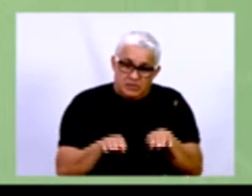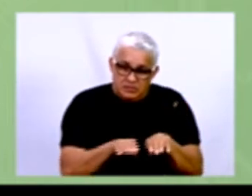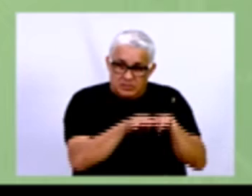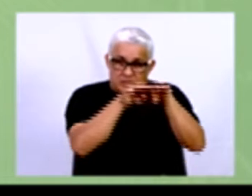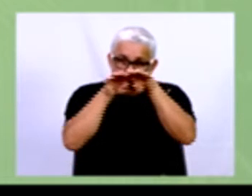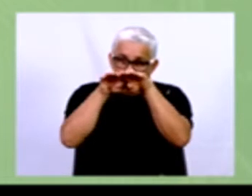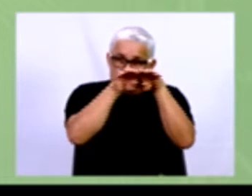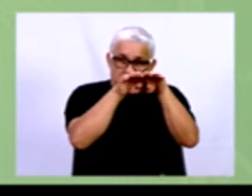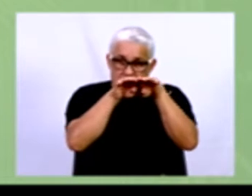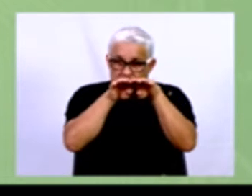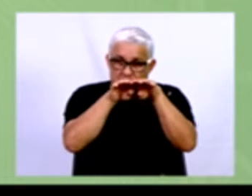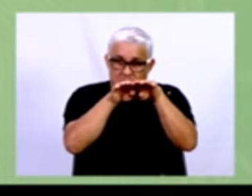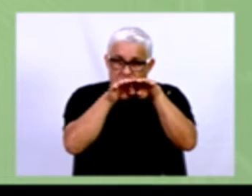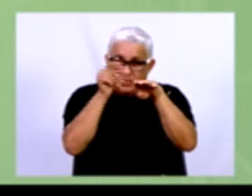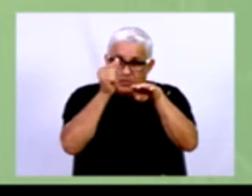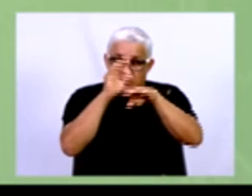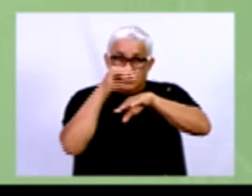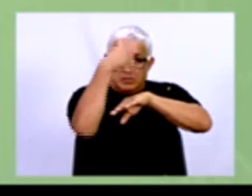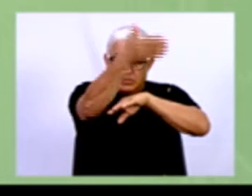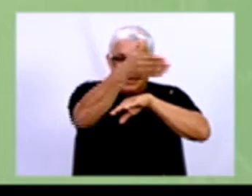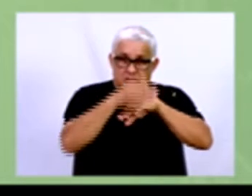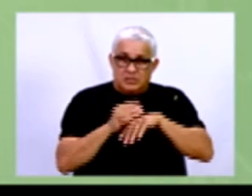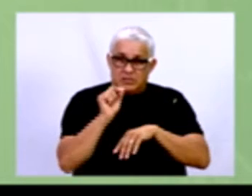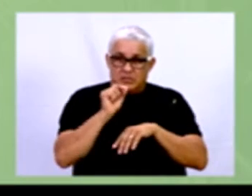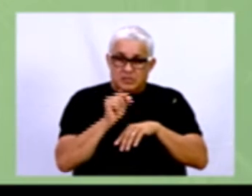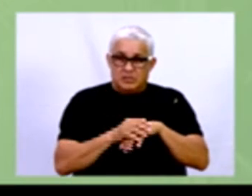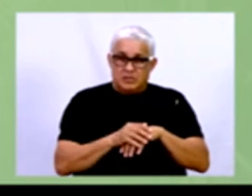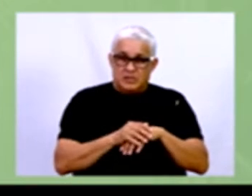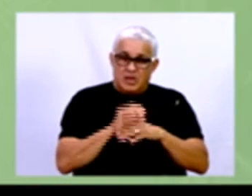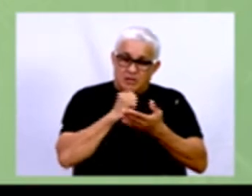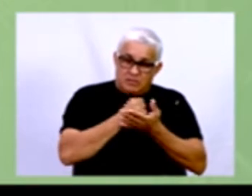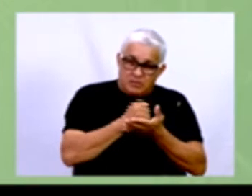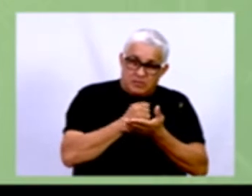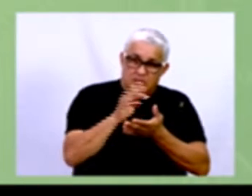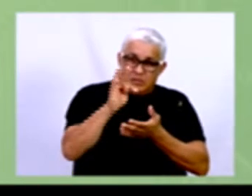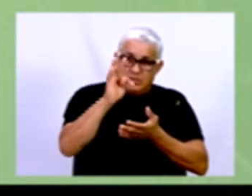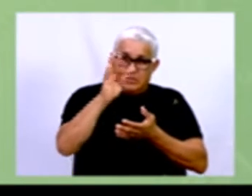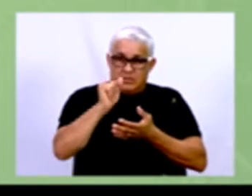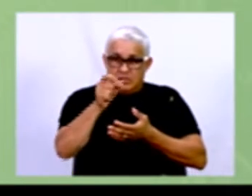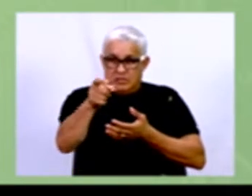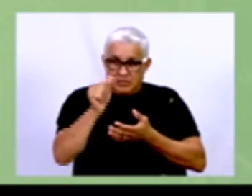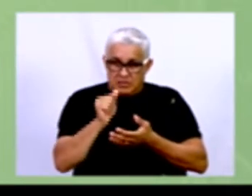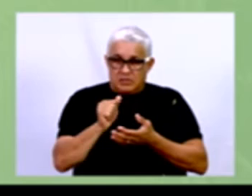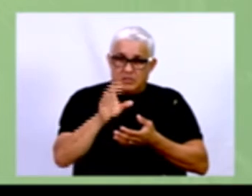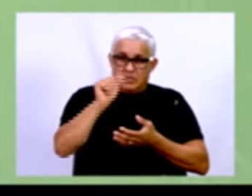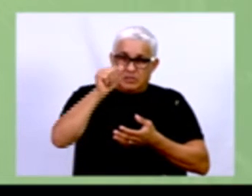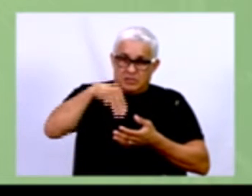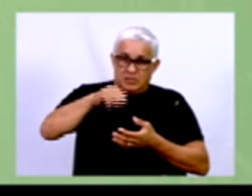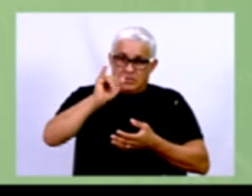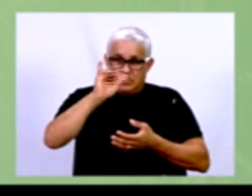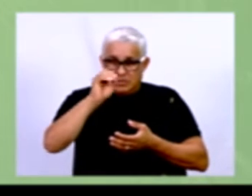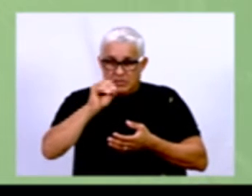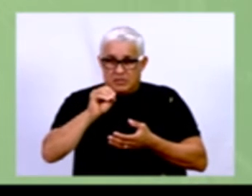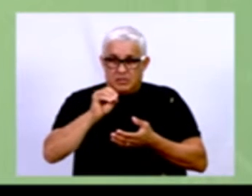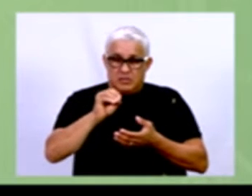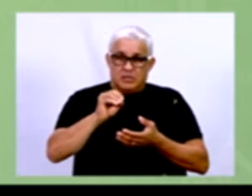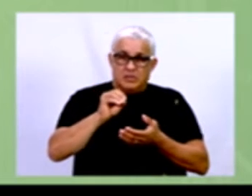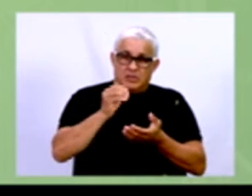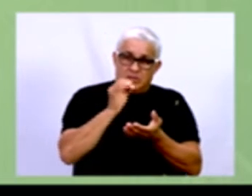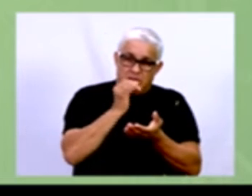contas externas. Isso é feito por meio de manipulação da taxa de câmbio, ora estimulando as importações, ora